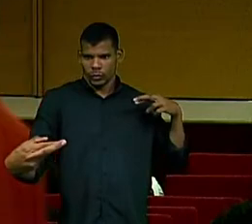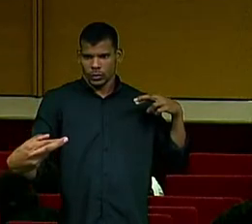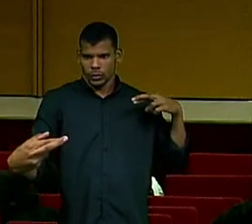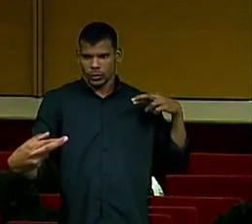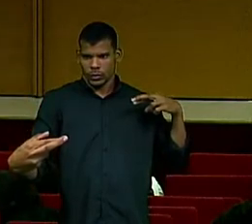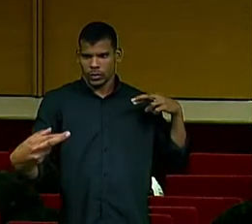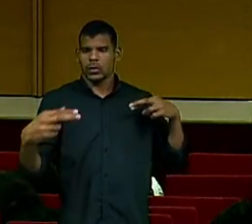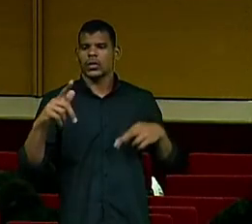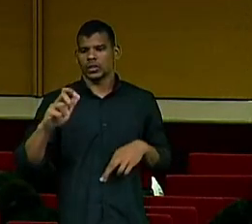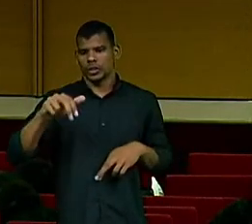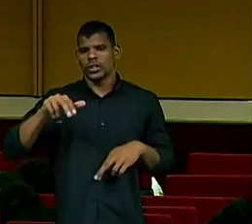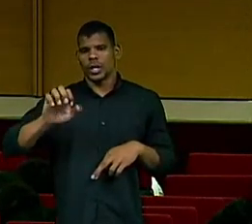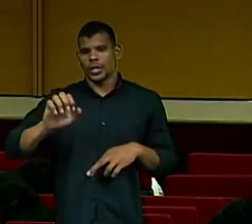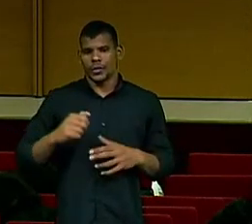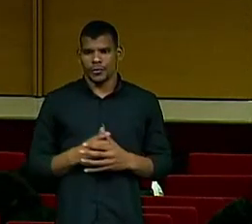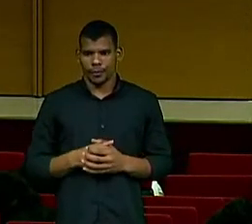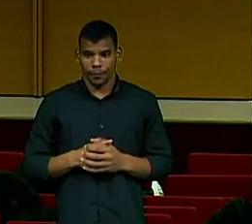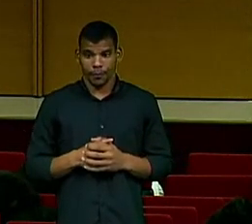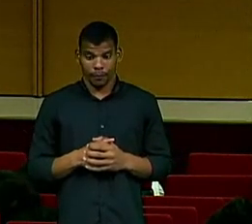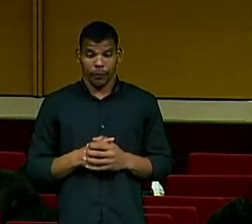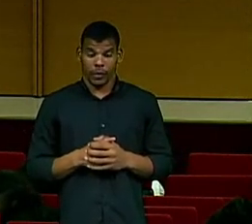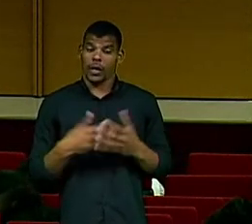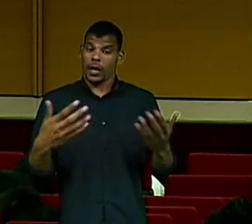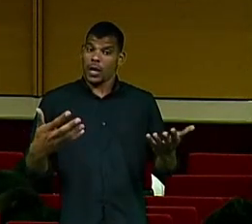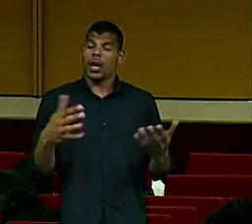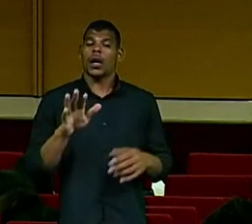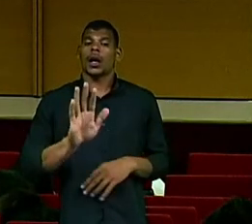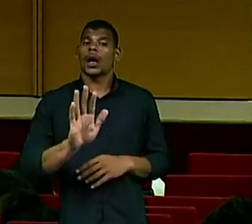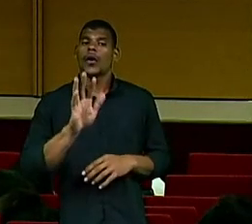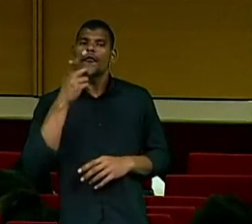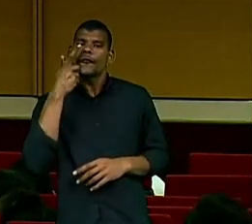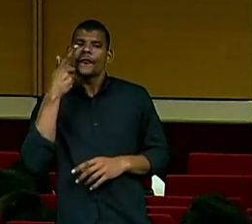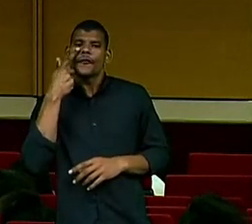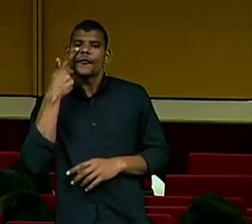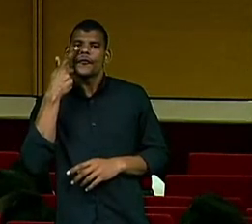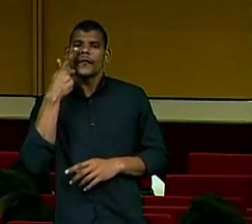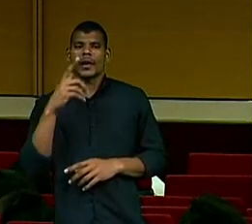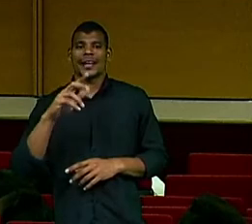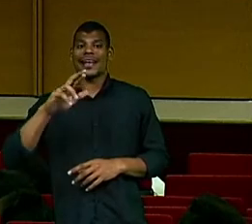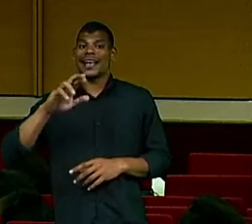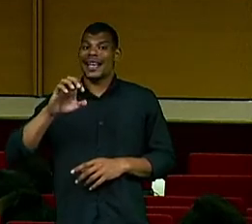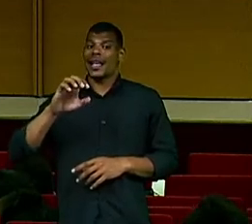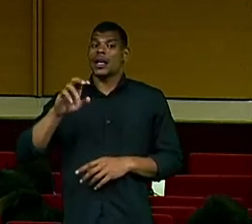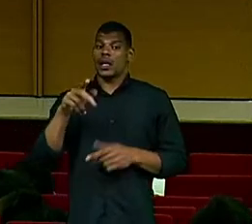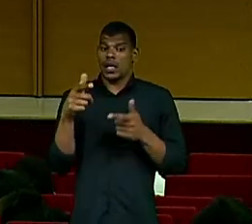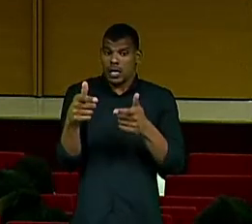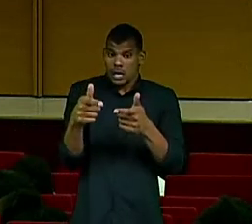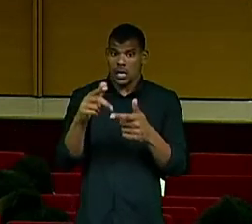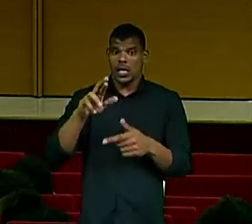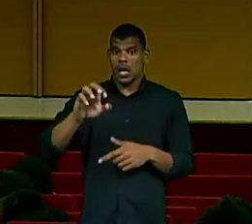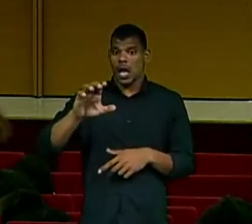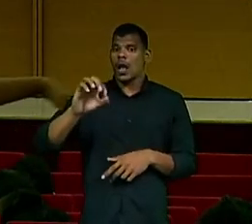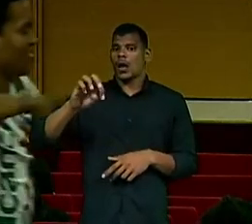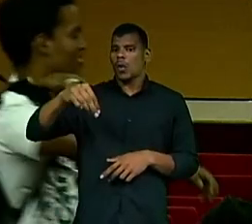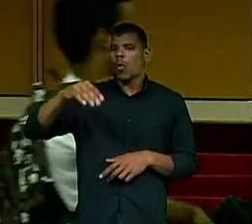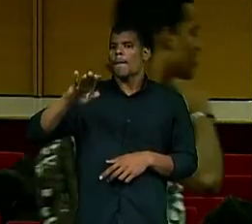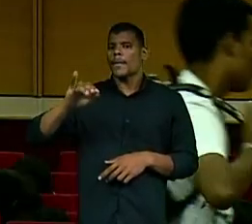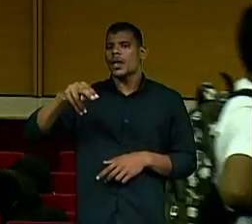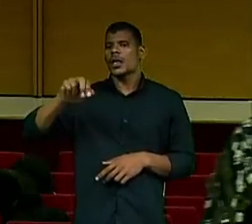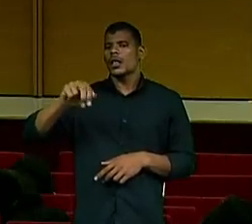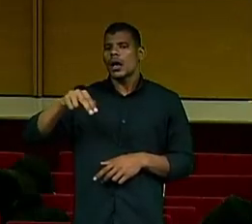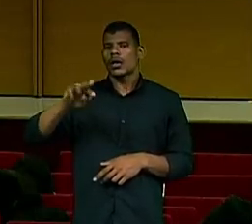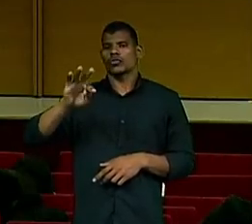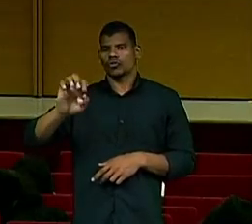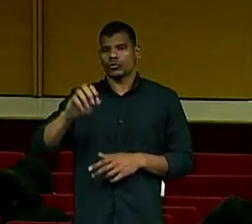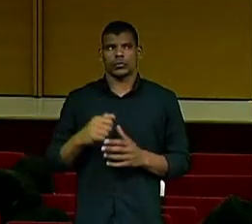vem para cá DNA recombinante eu vou combinar o DNA material genético de